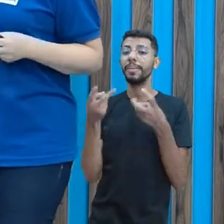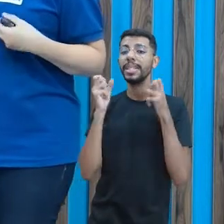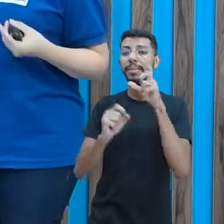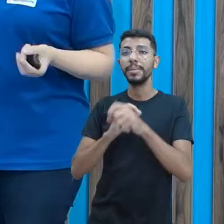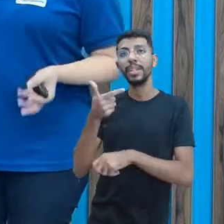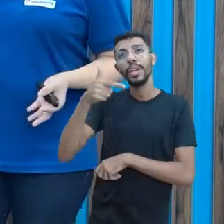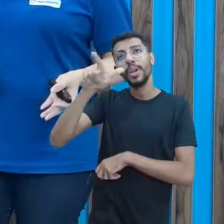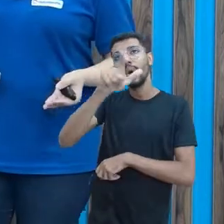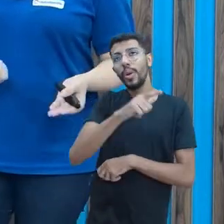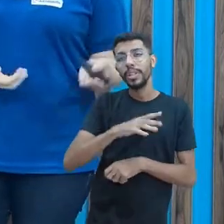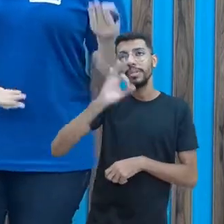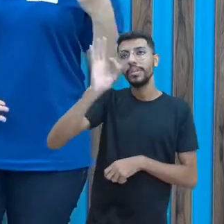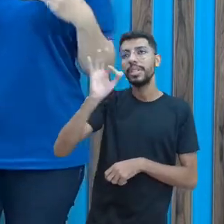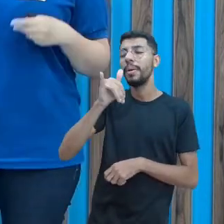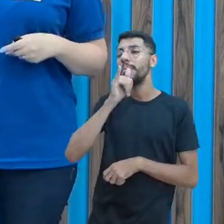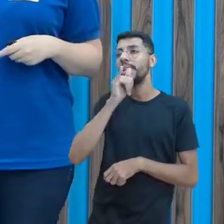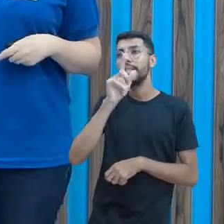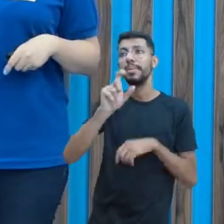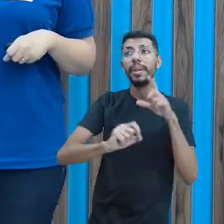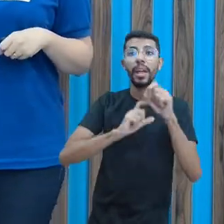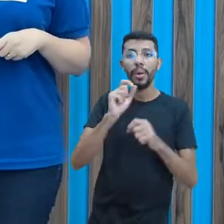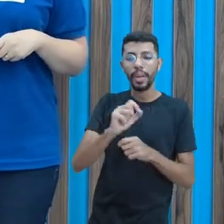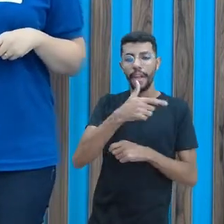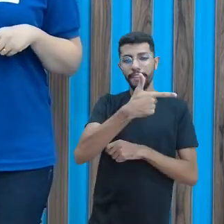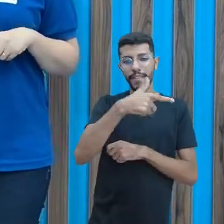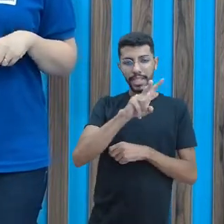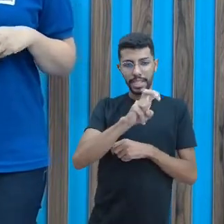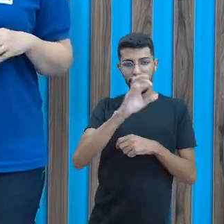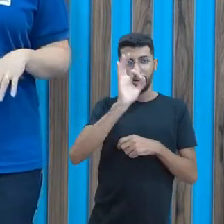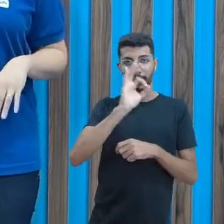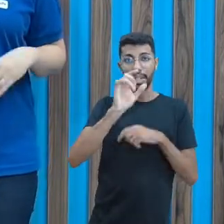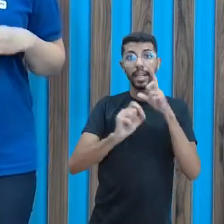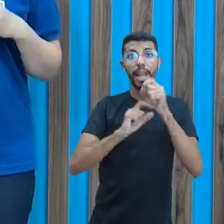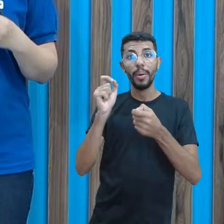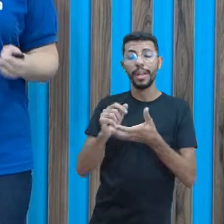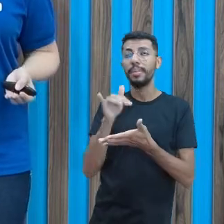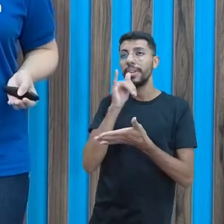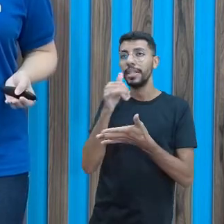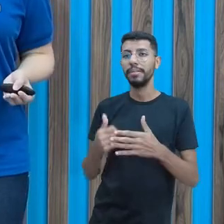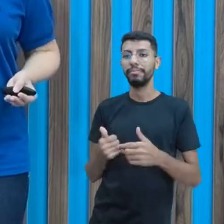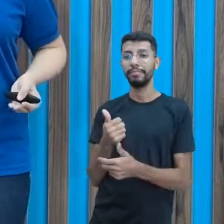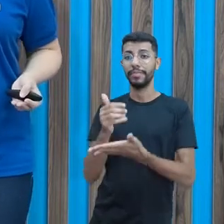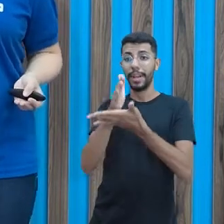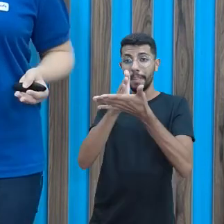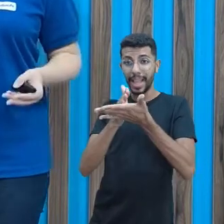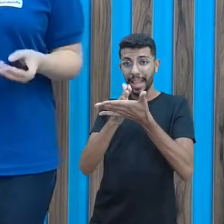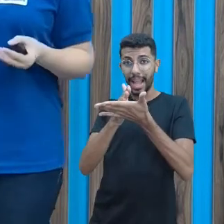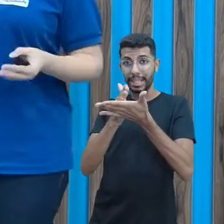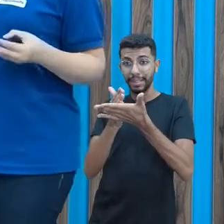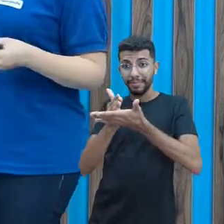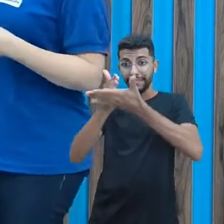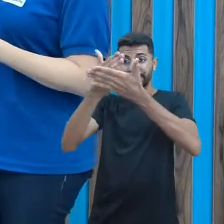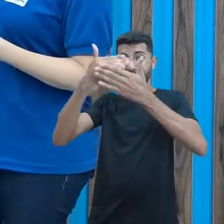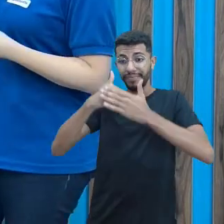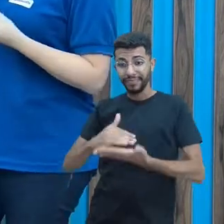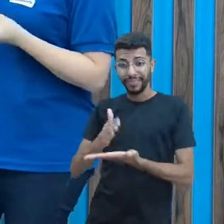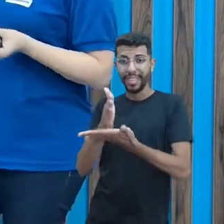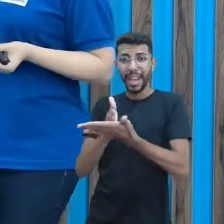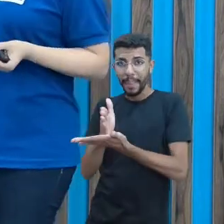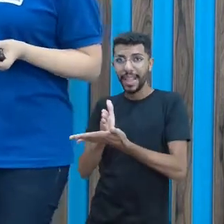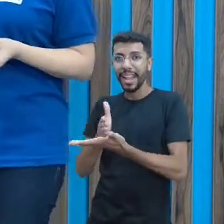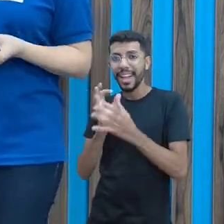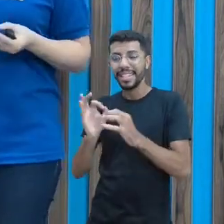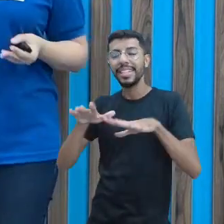exemplo, 25%, que é metade da metade, né? Então, a gente ainda nem colocou fração de fato, mesmo associando